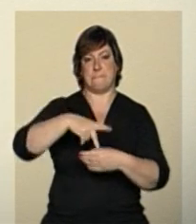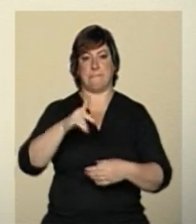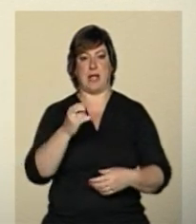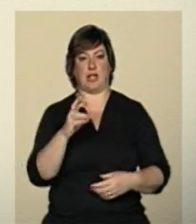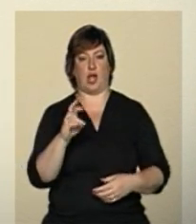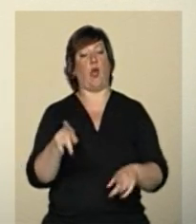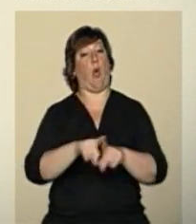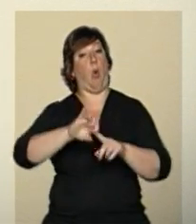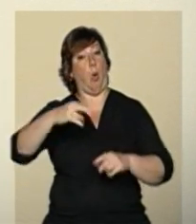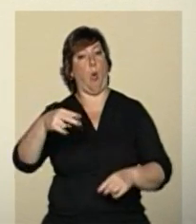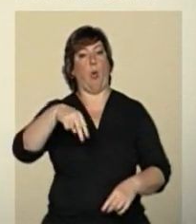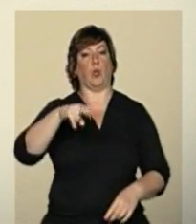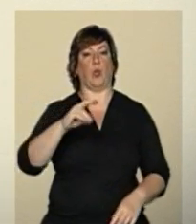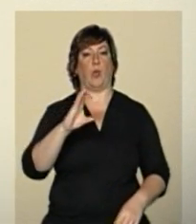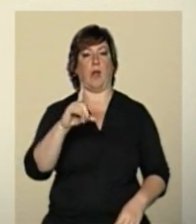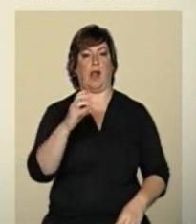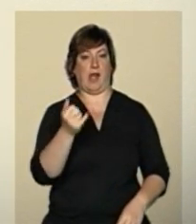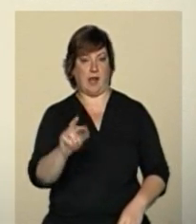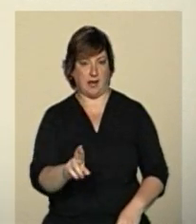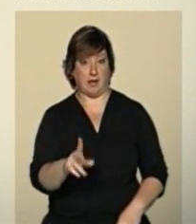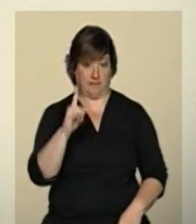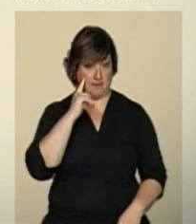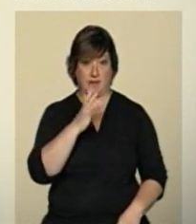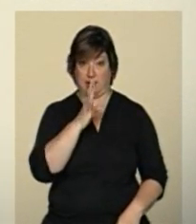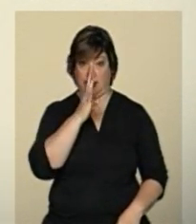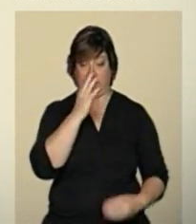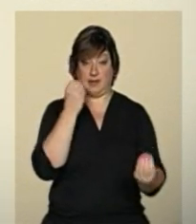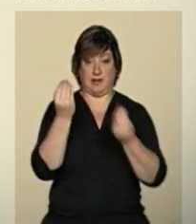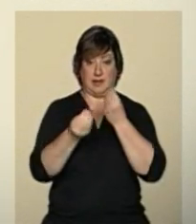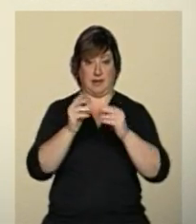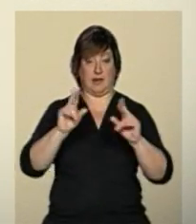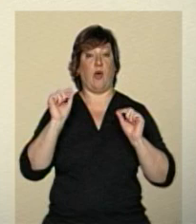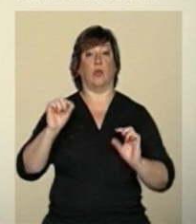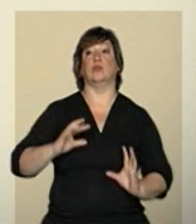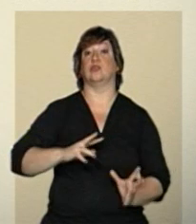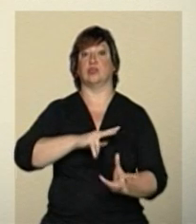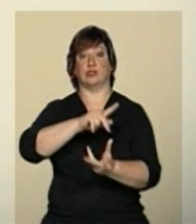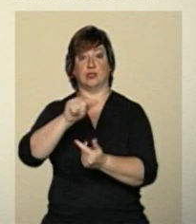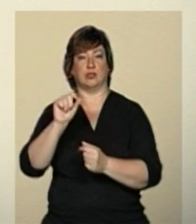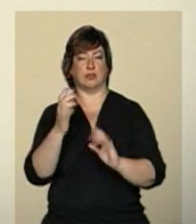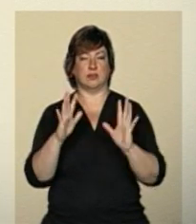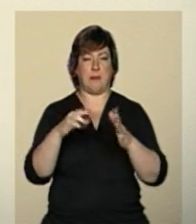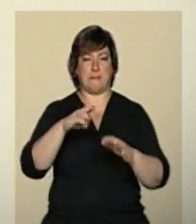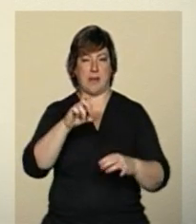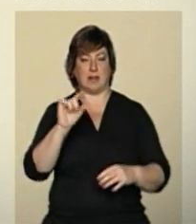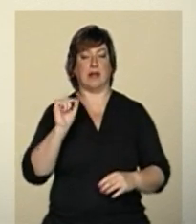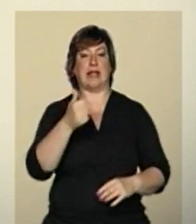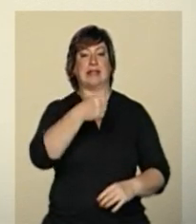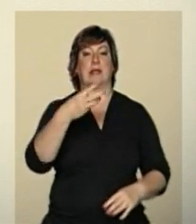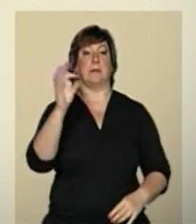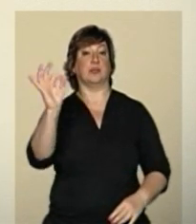energia nuclear. Veja só a diferença. A média internacional do uso de fontes renováveis é